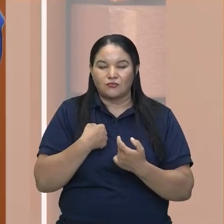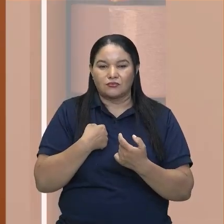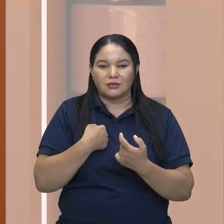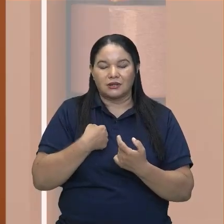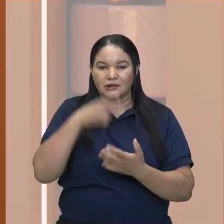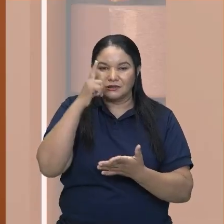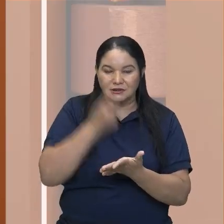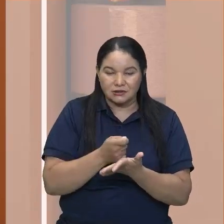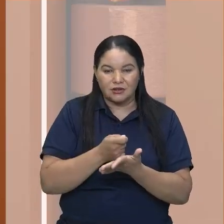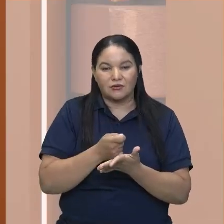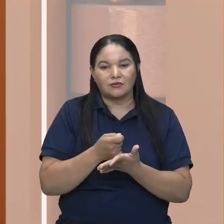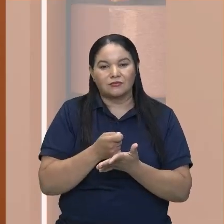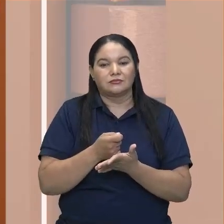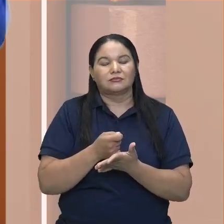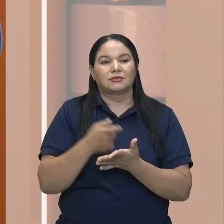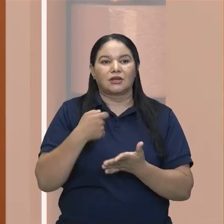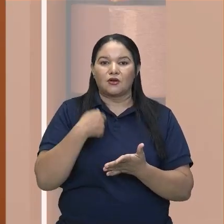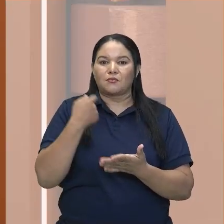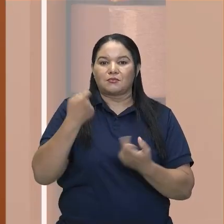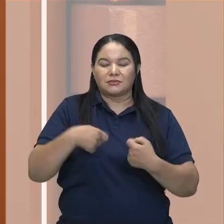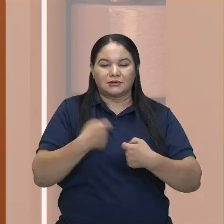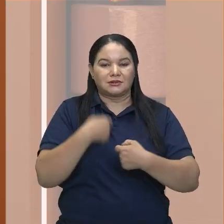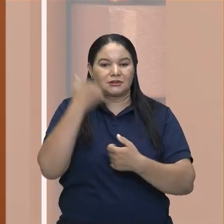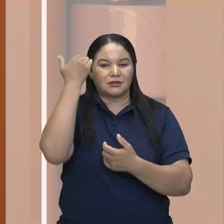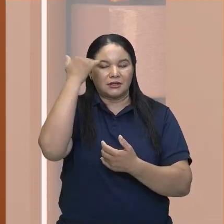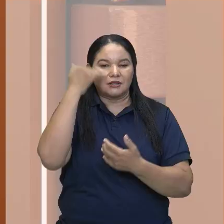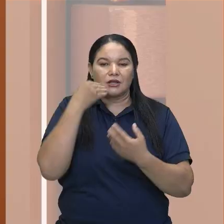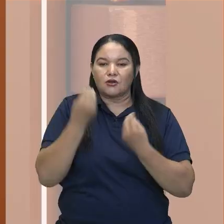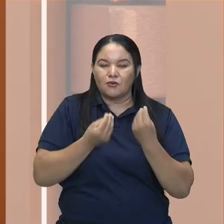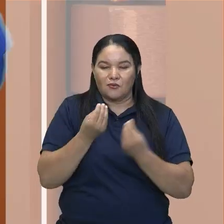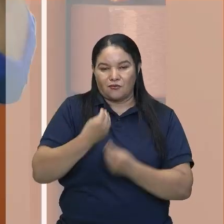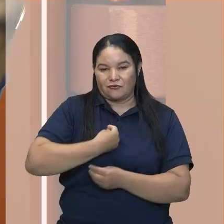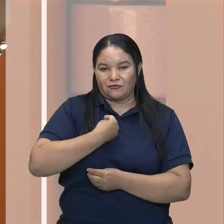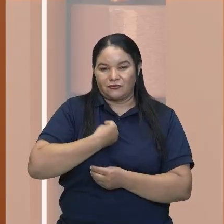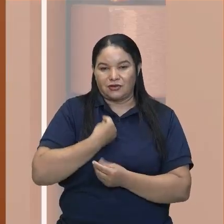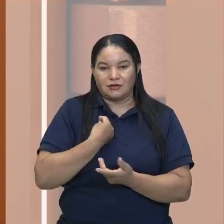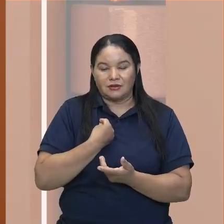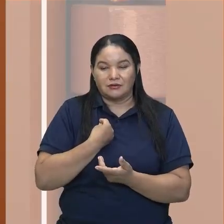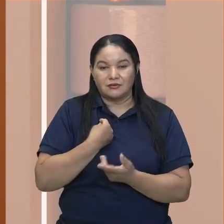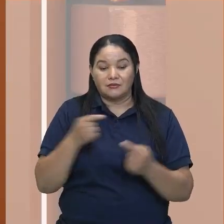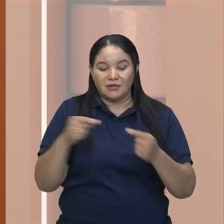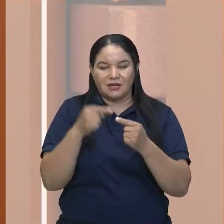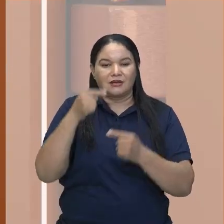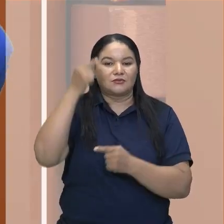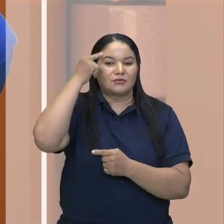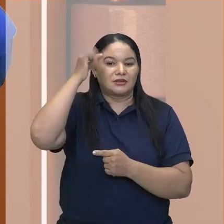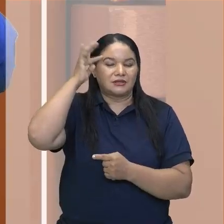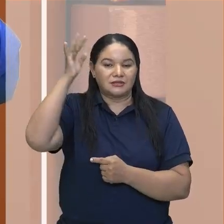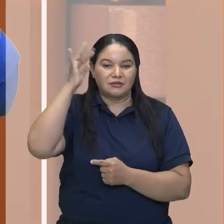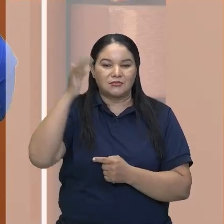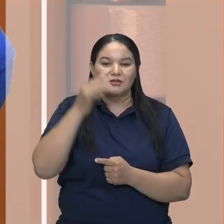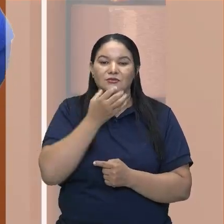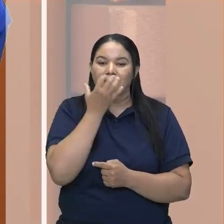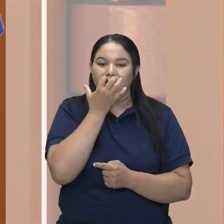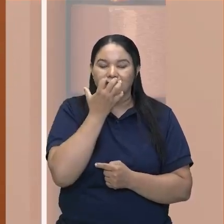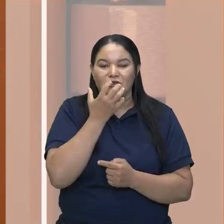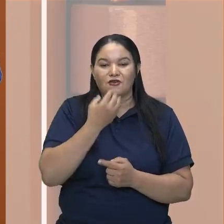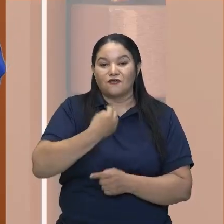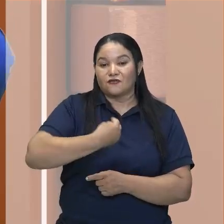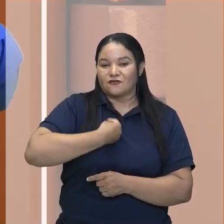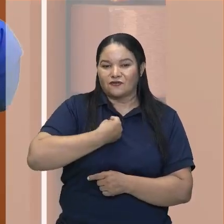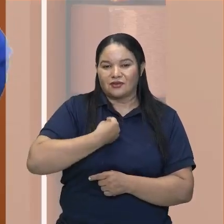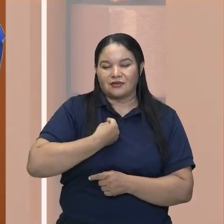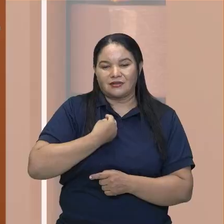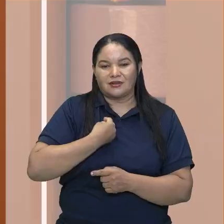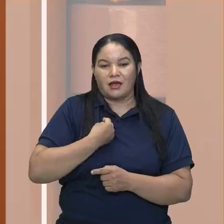se eu começar a entender isso, com certeza o que vai acontecer no pensamento de Nietzsche, que ele fala para nós, a vida vai ficar mais